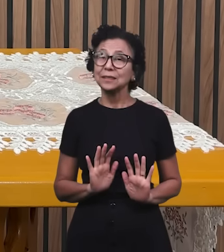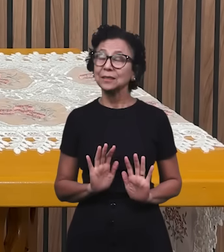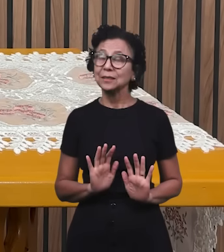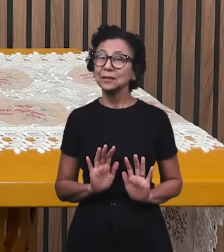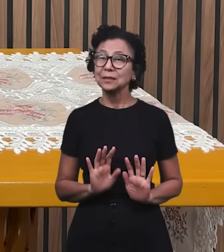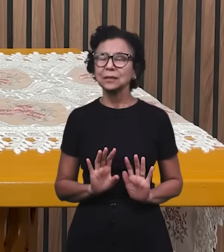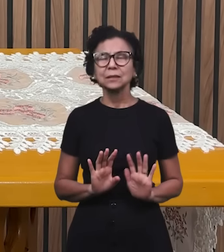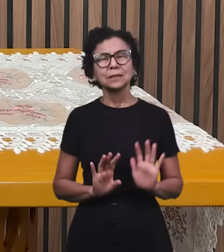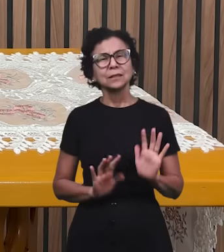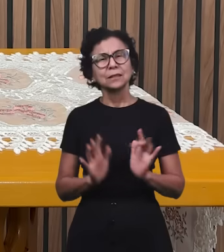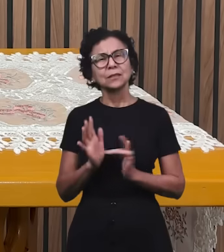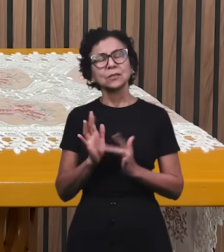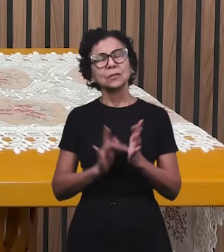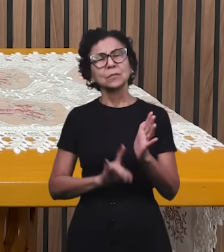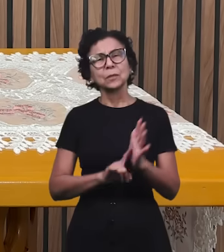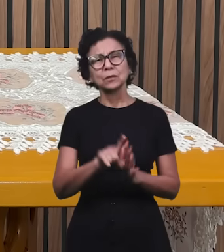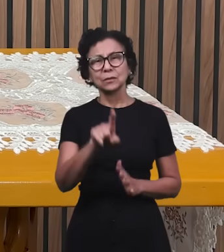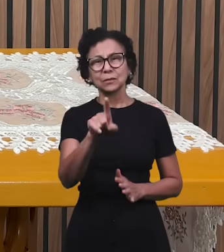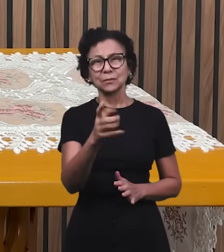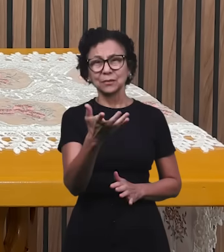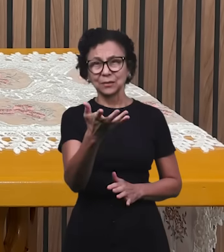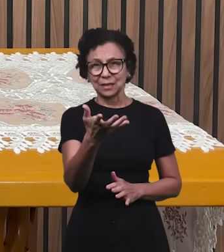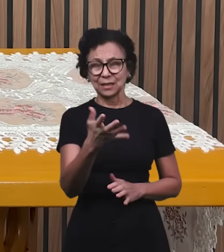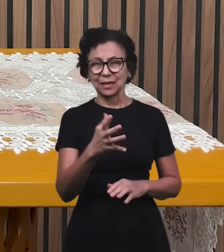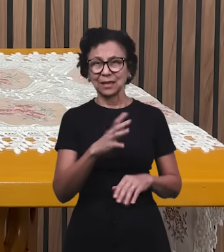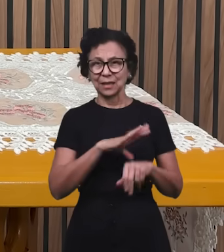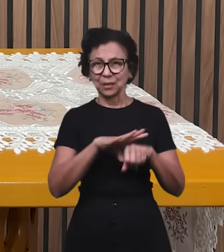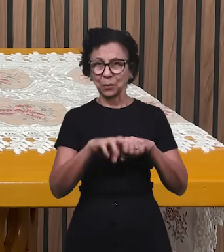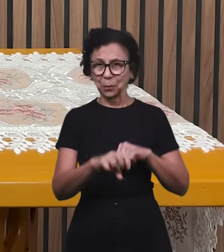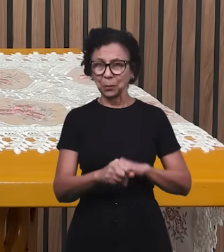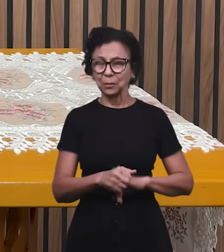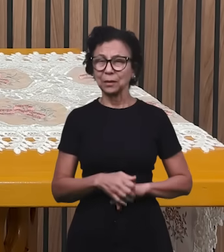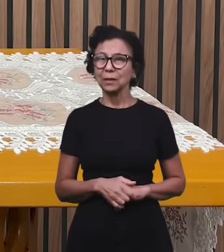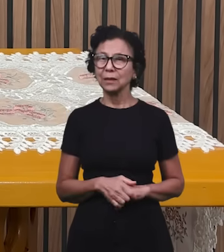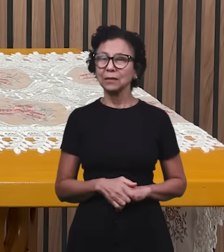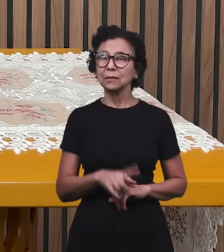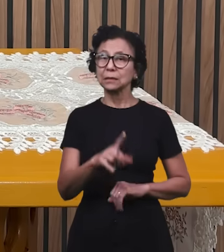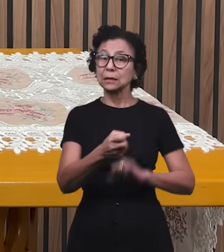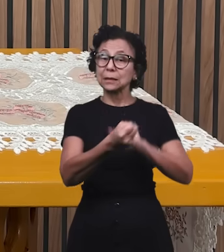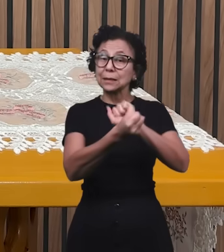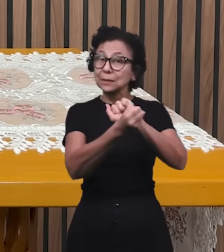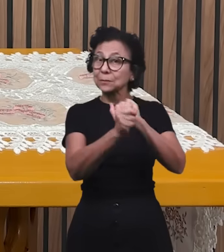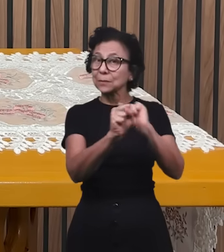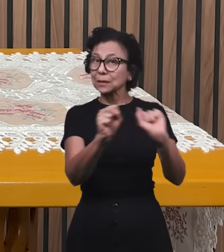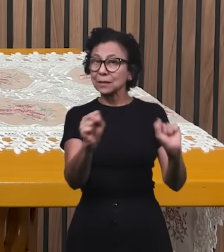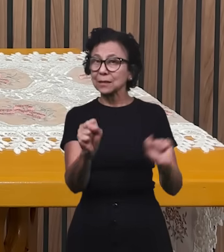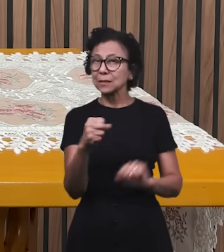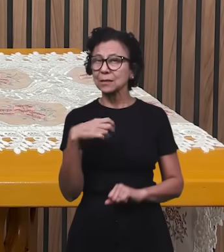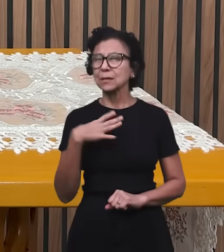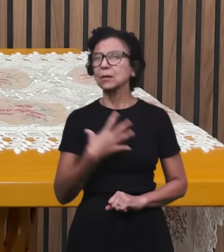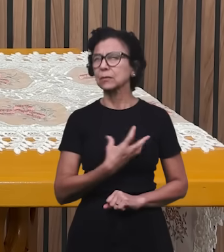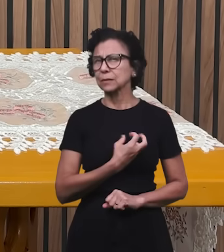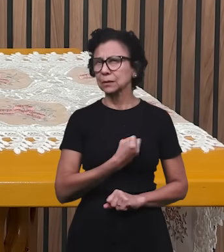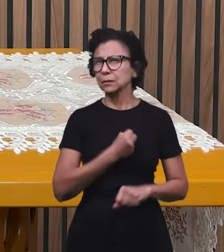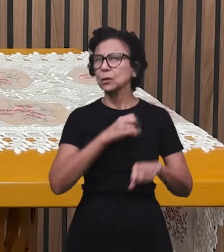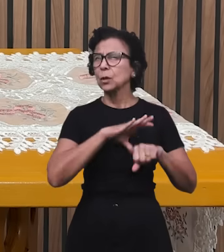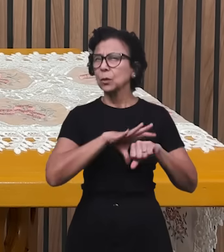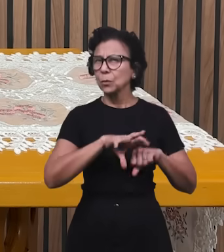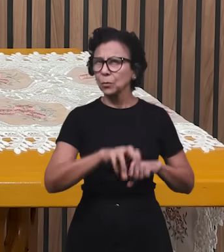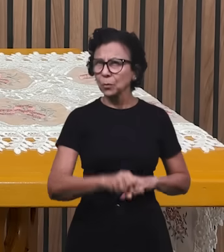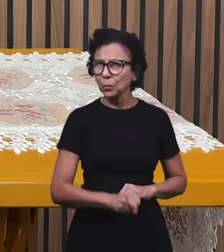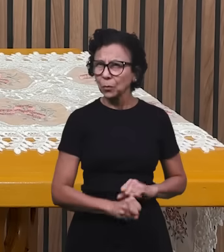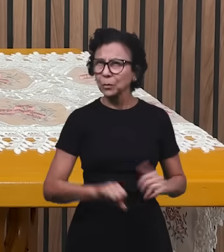pergunta: você quer ficar são? Você quer receber uma bênção de libertação, de salvação, de cura,